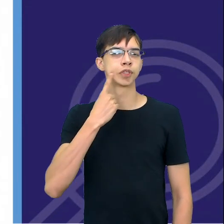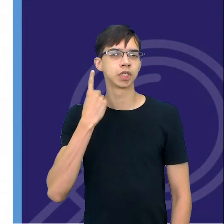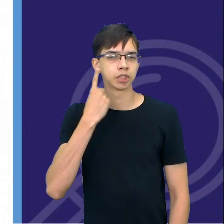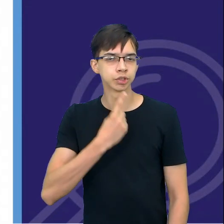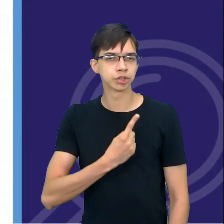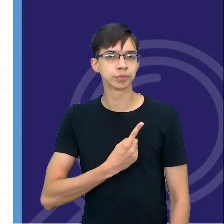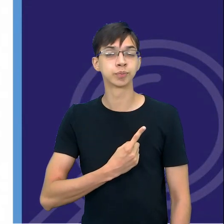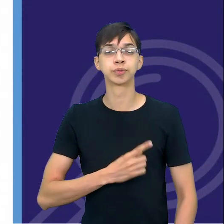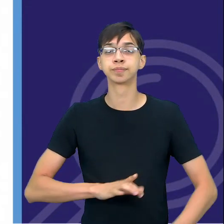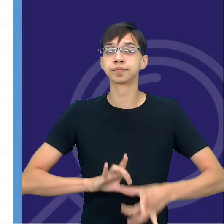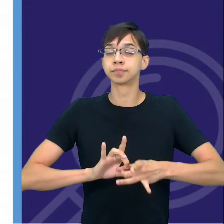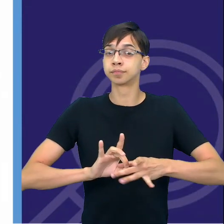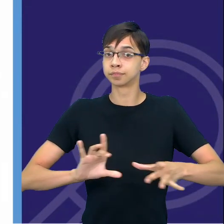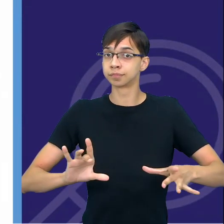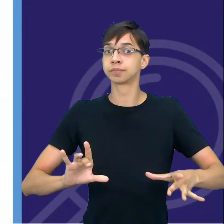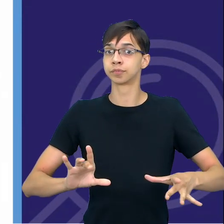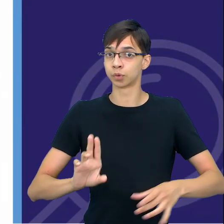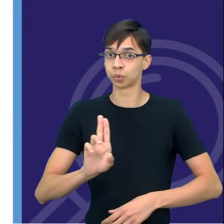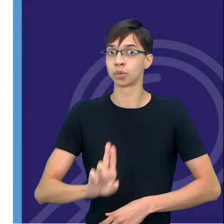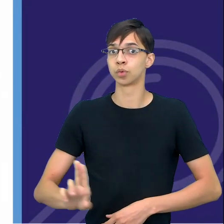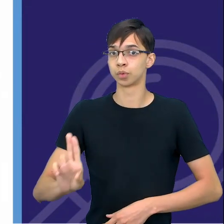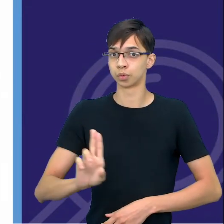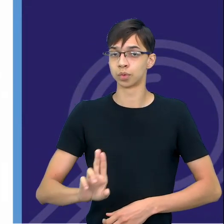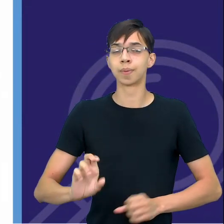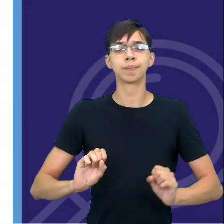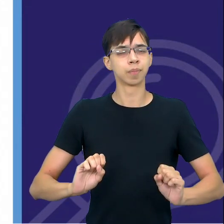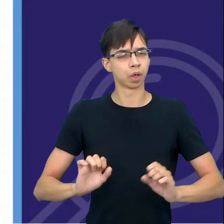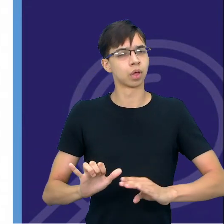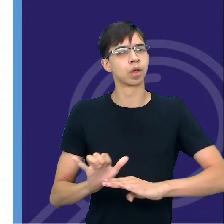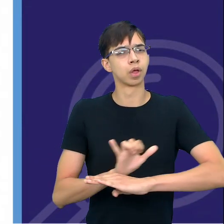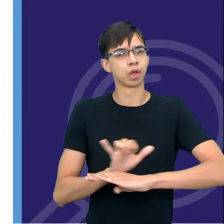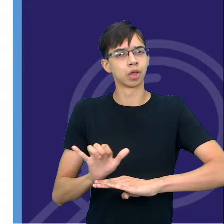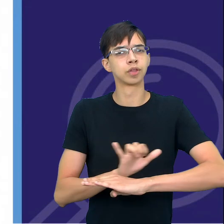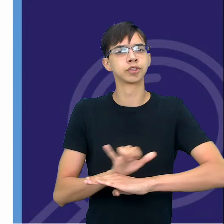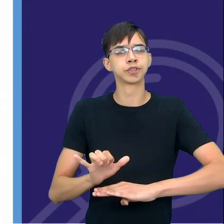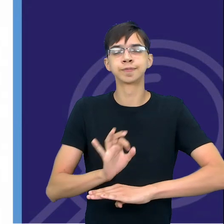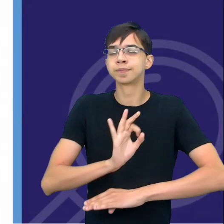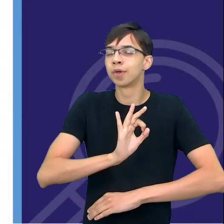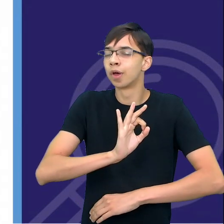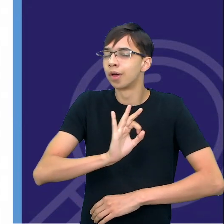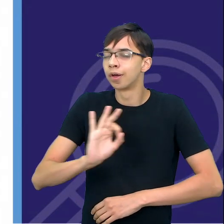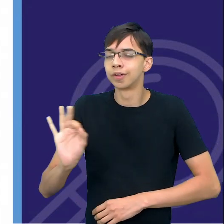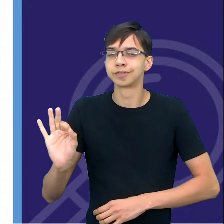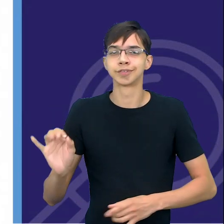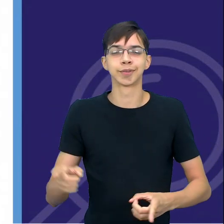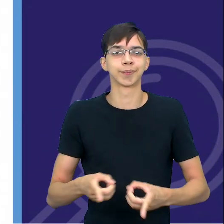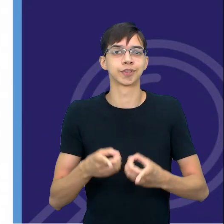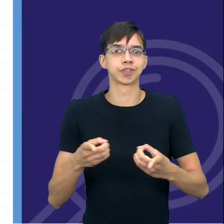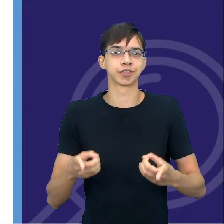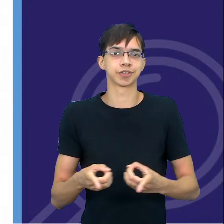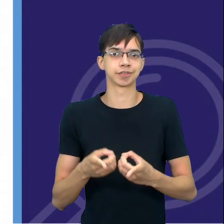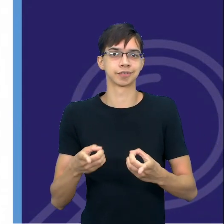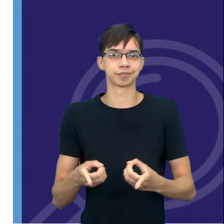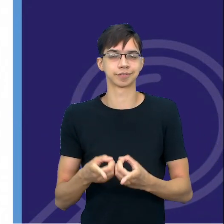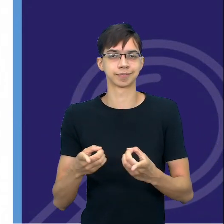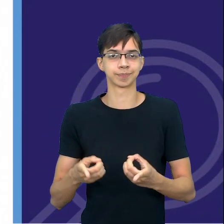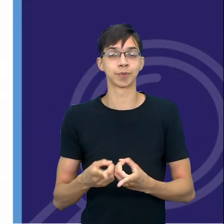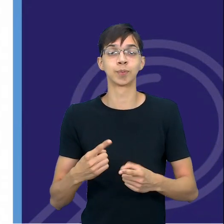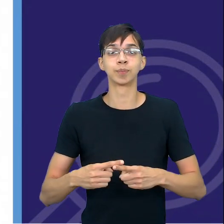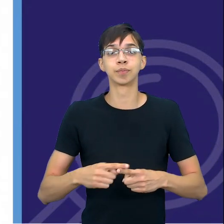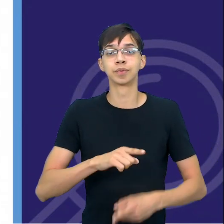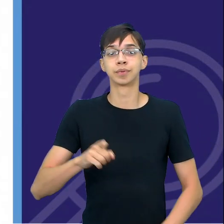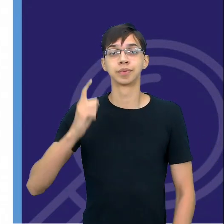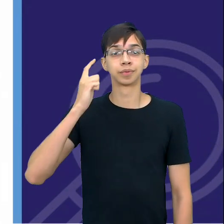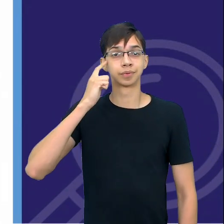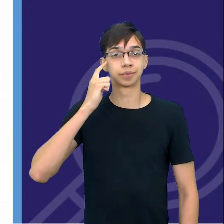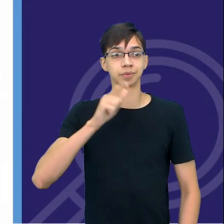uma excelente estratégia de didática, uma estratégia didática, principalmente pensando que alguns dos nossos estudantes poderão